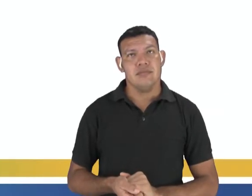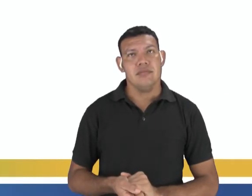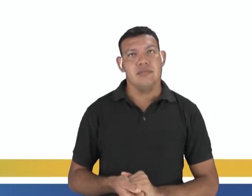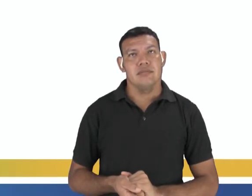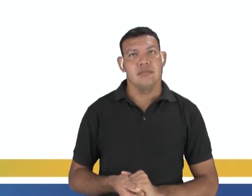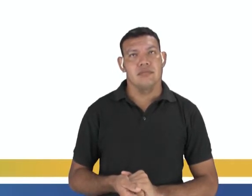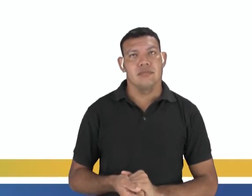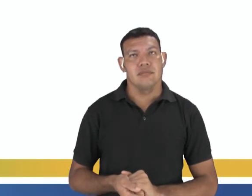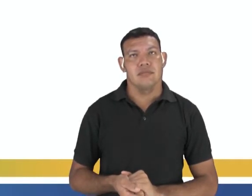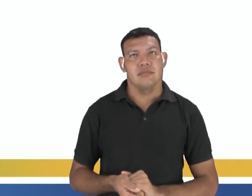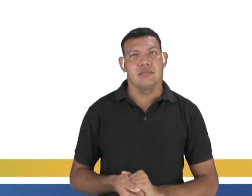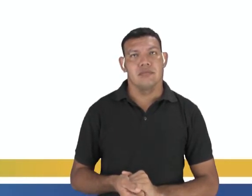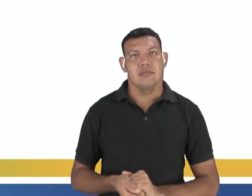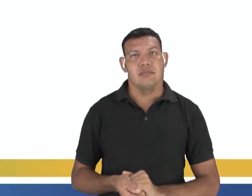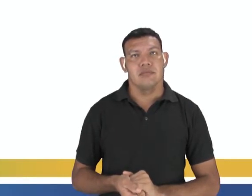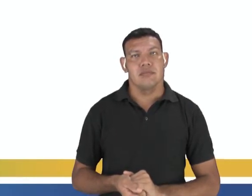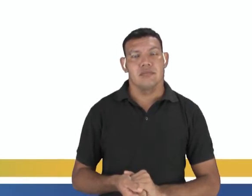Então,